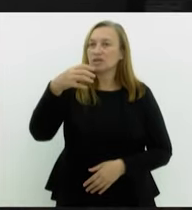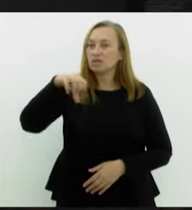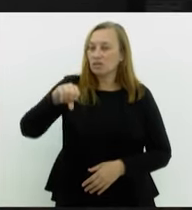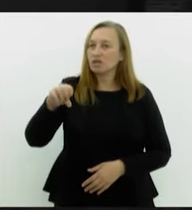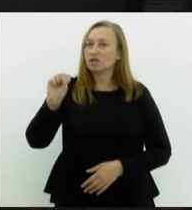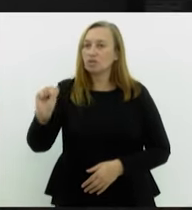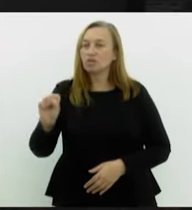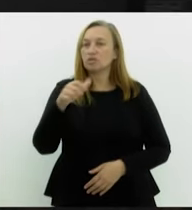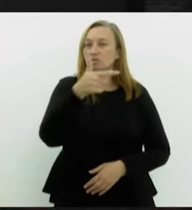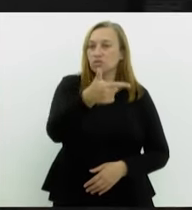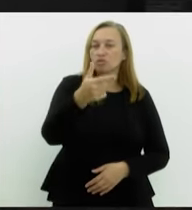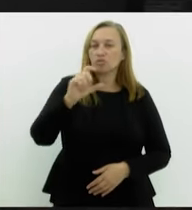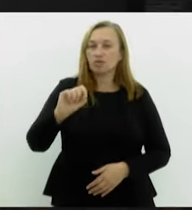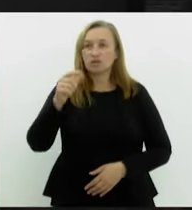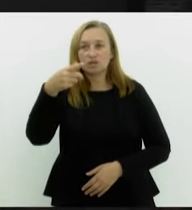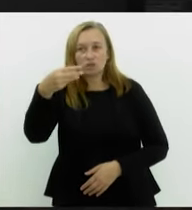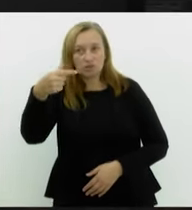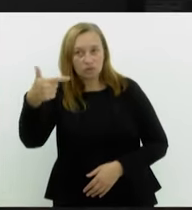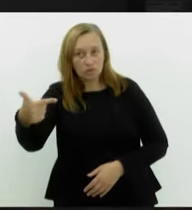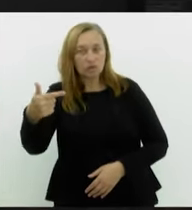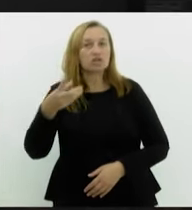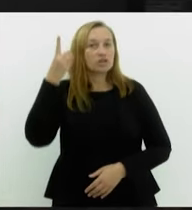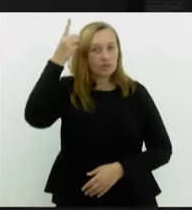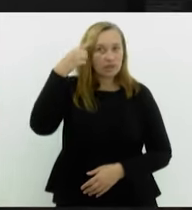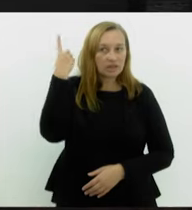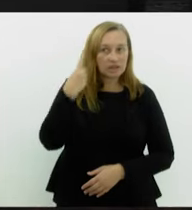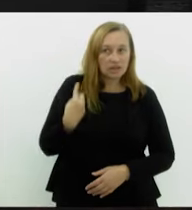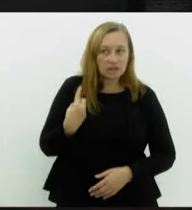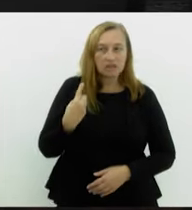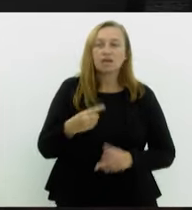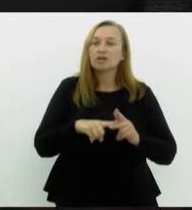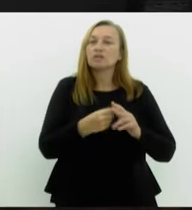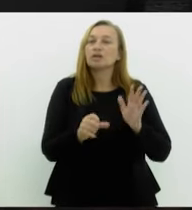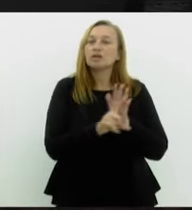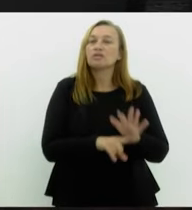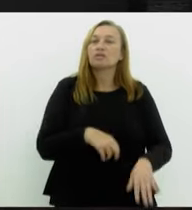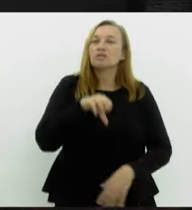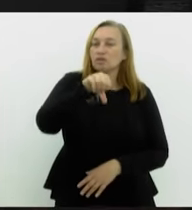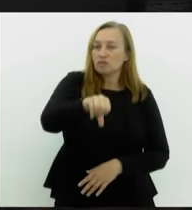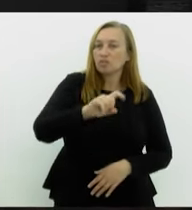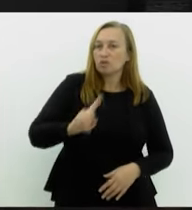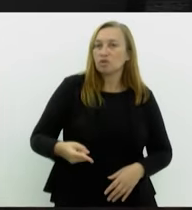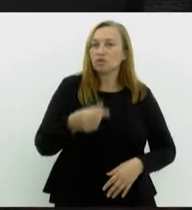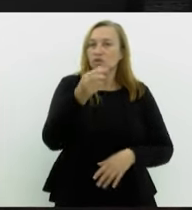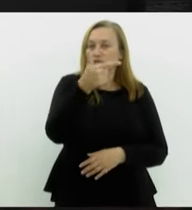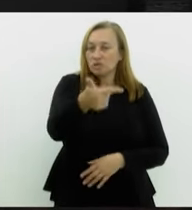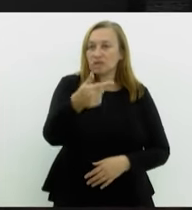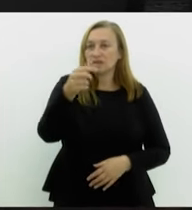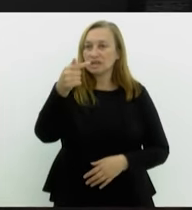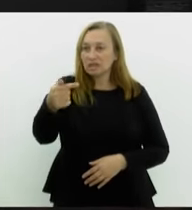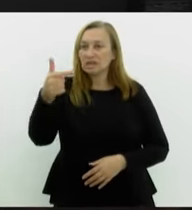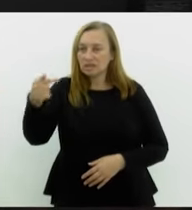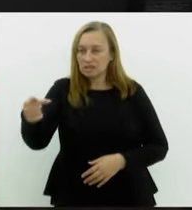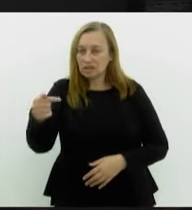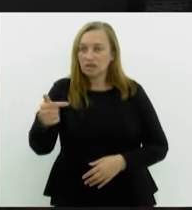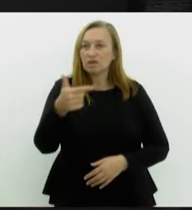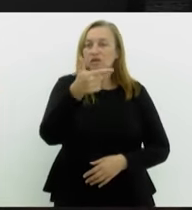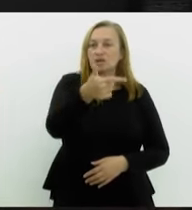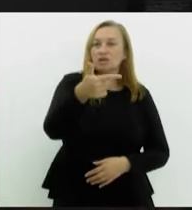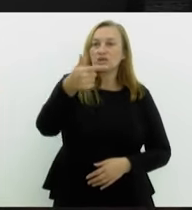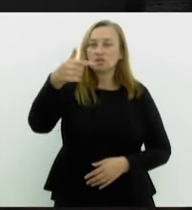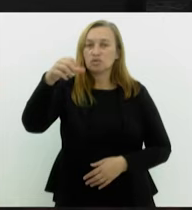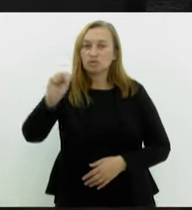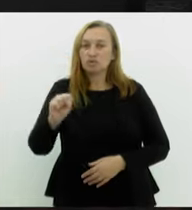6.198/2022, de autoria da deputada Dani Monteiro, que altera a lei número 9.277, 18 de maio